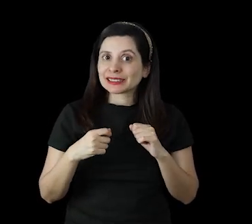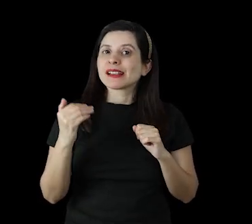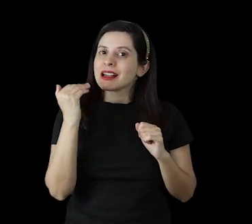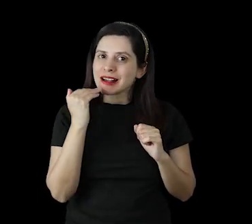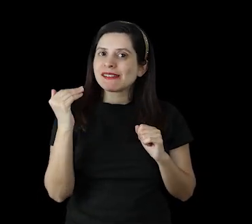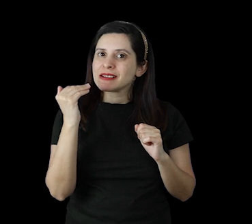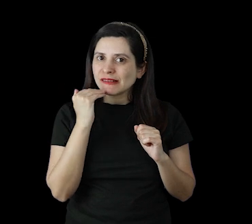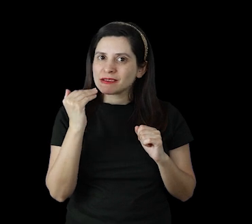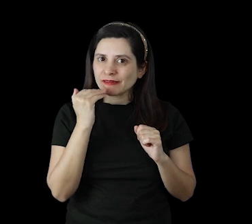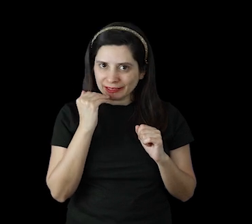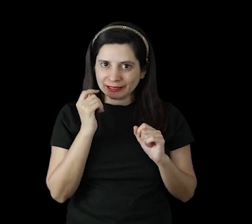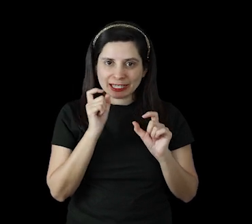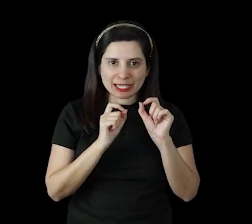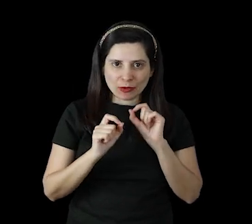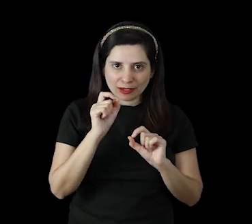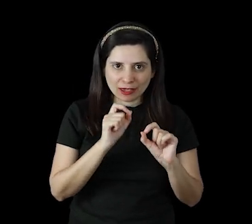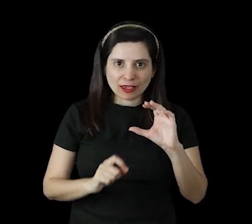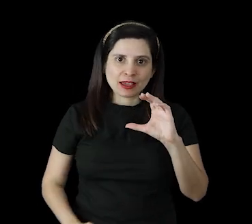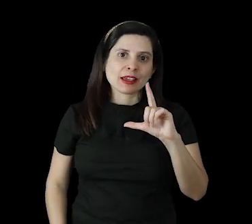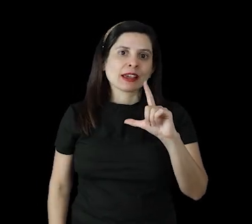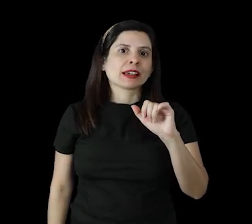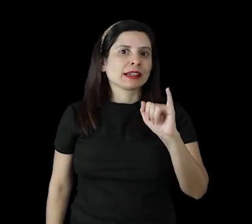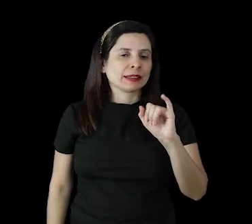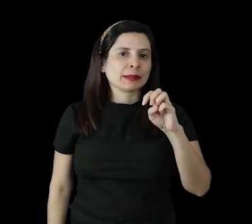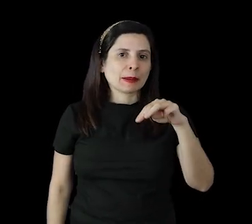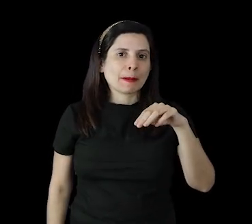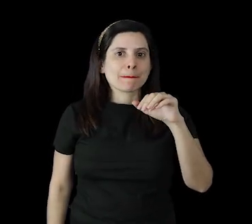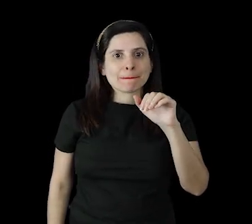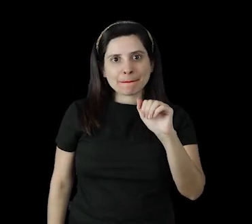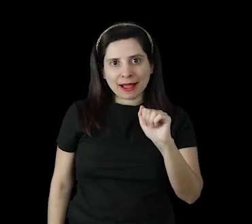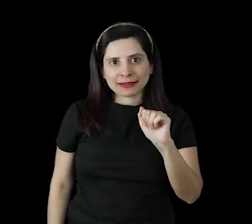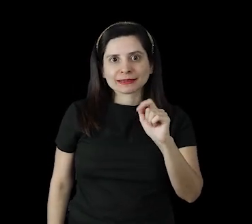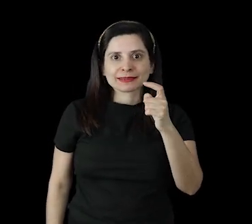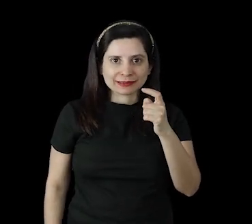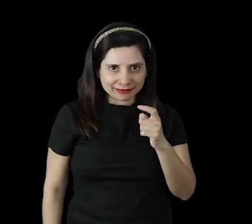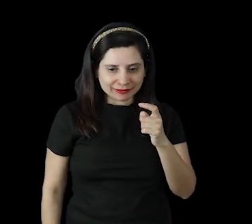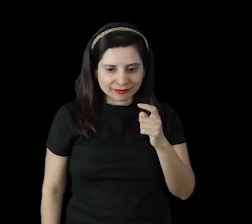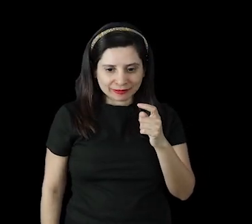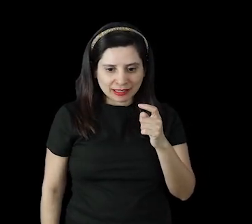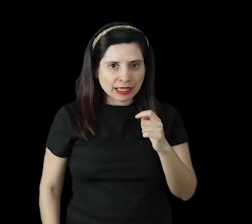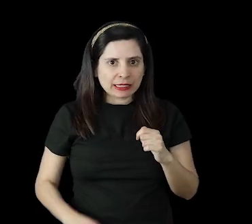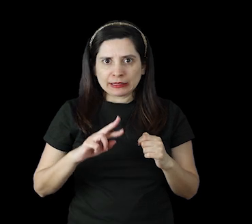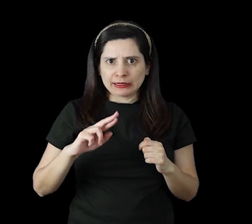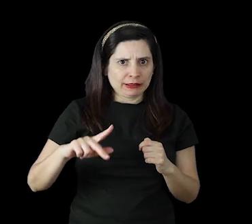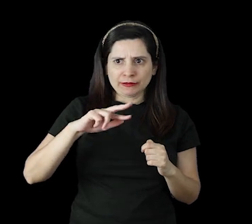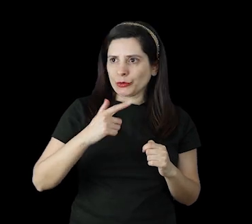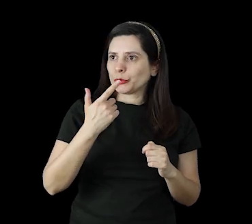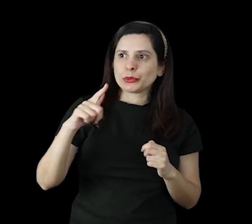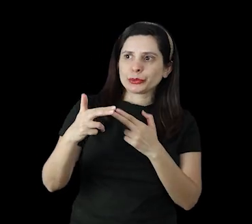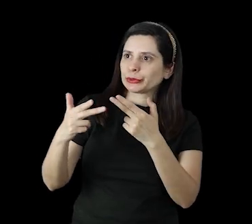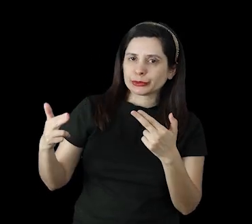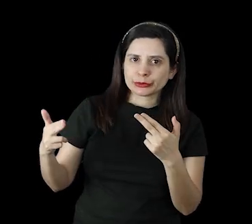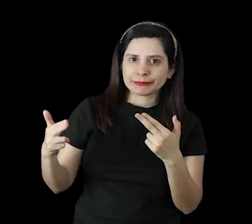falha. O clímax, que é a principal situação, não pode ser sobre outra coisa, porque senão você